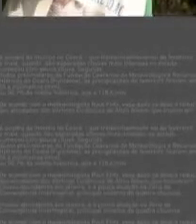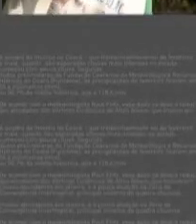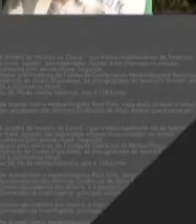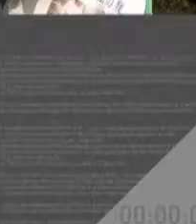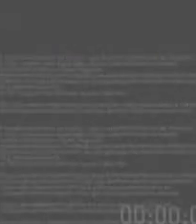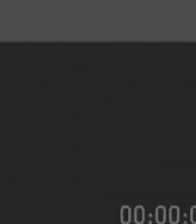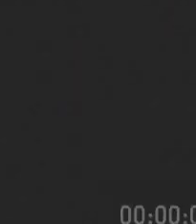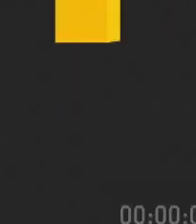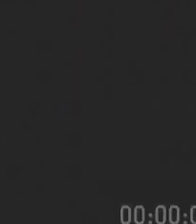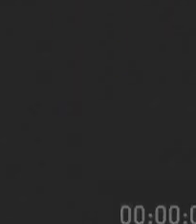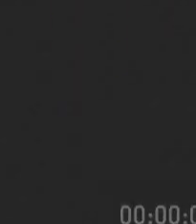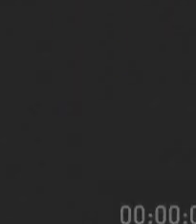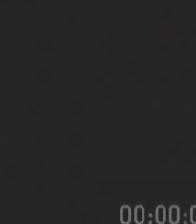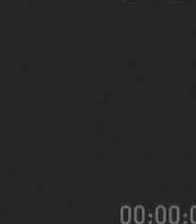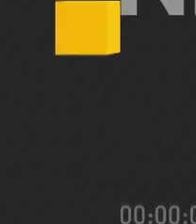ae